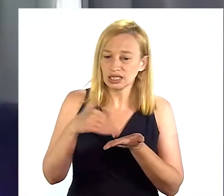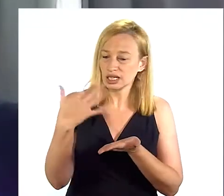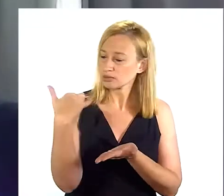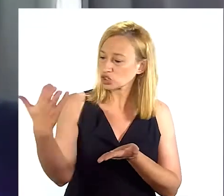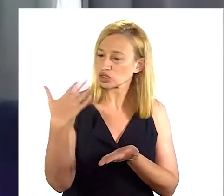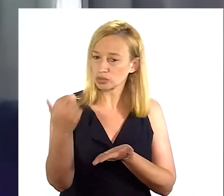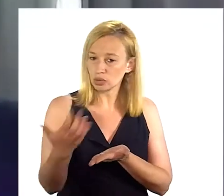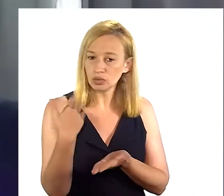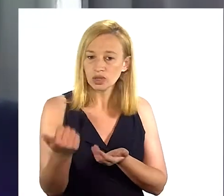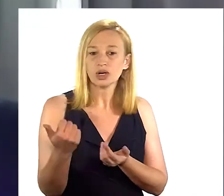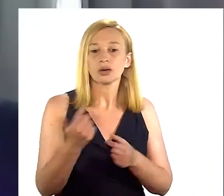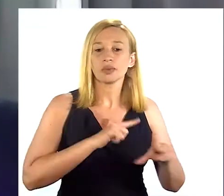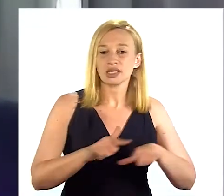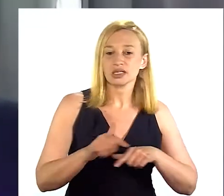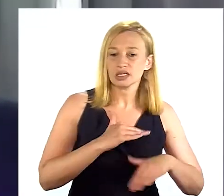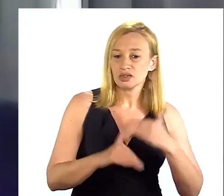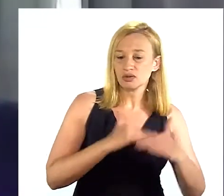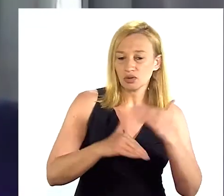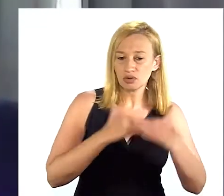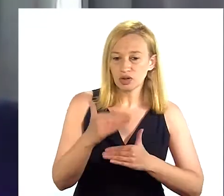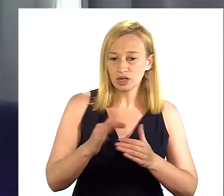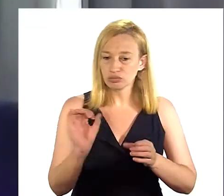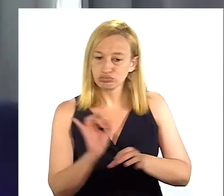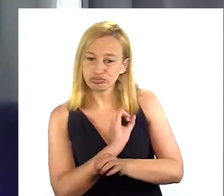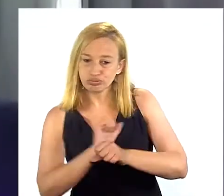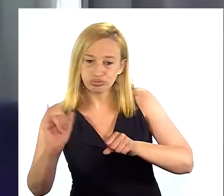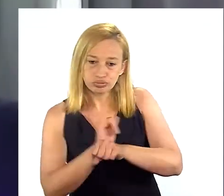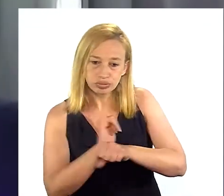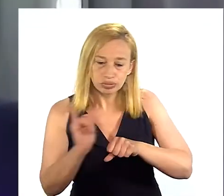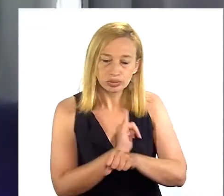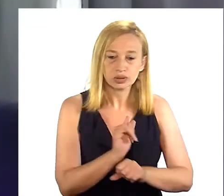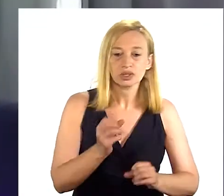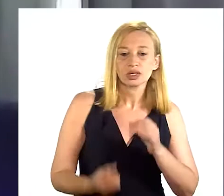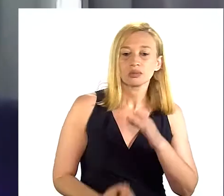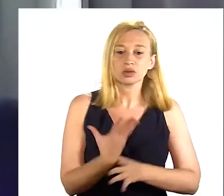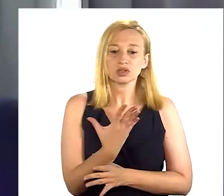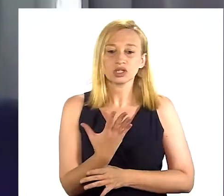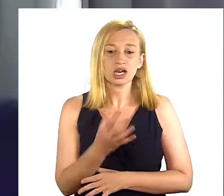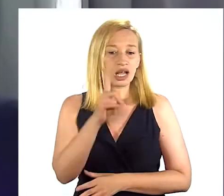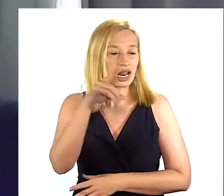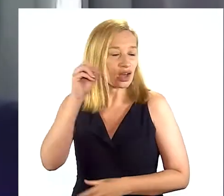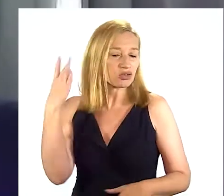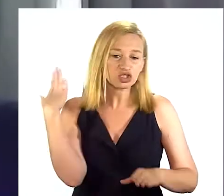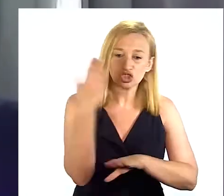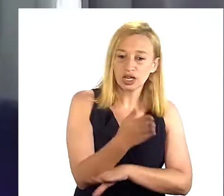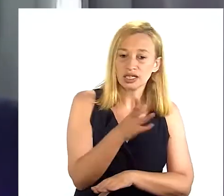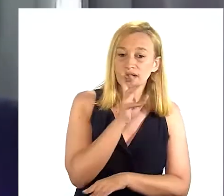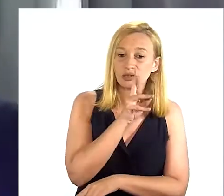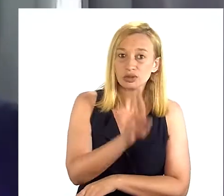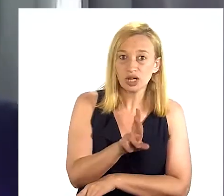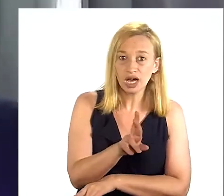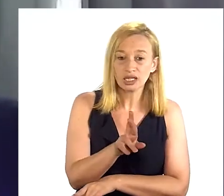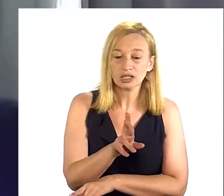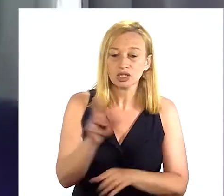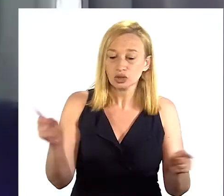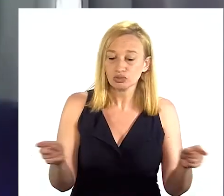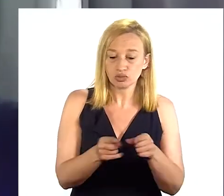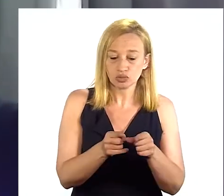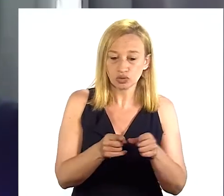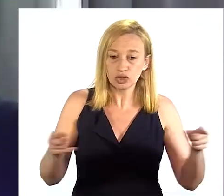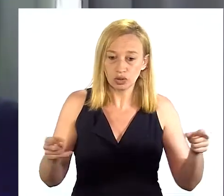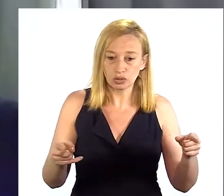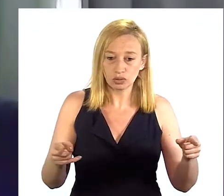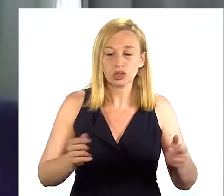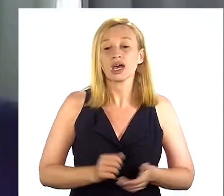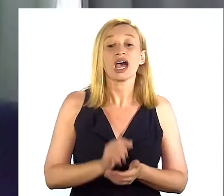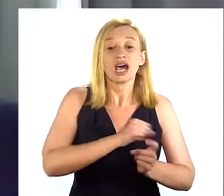Secretaria nos chamou para desenvolver e modelar um programa de encadeamento produtivo, o Delmo foi muito direto em relação a resultados de